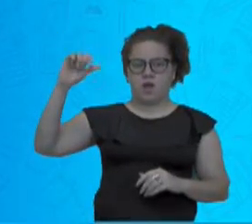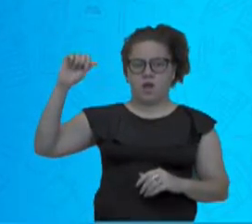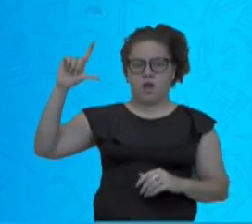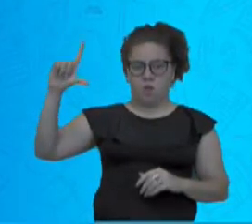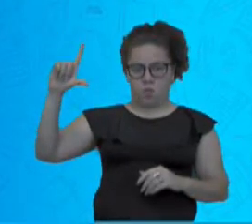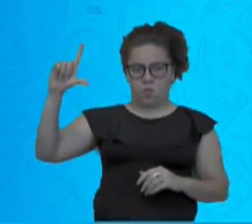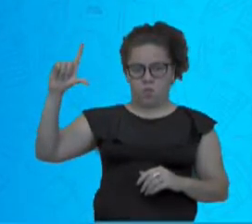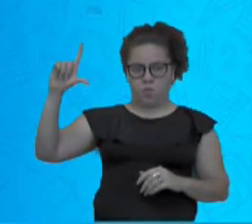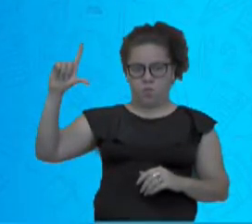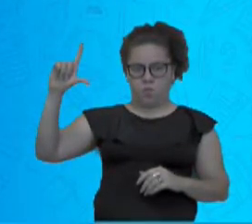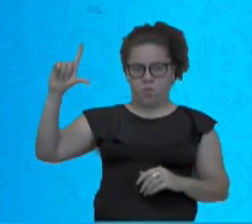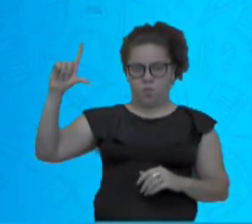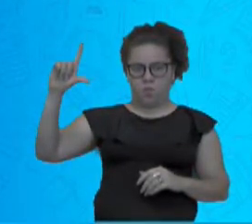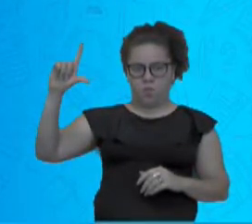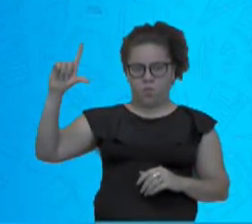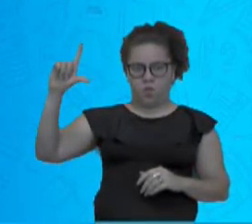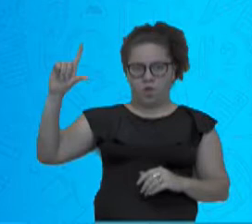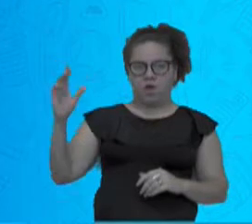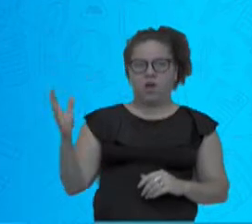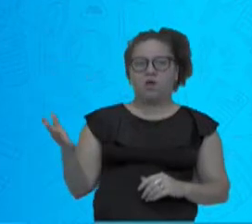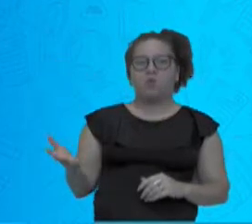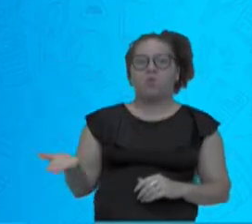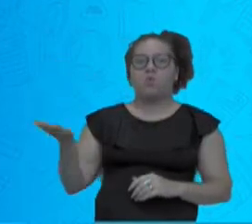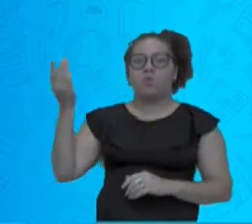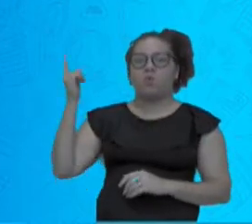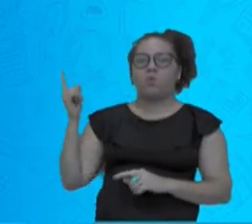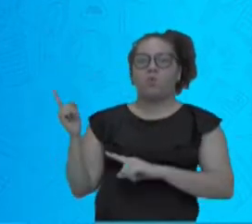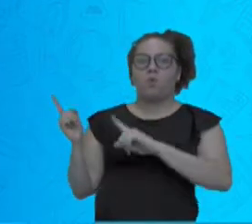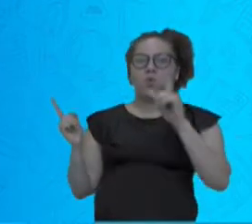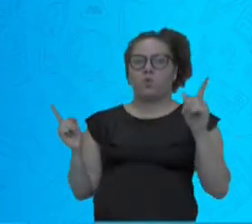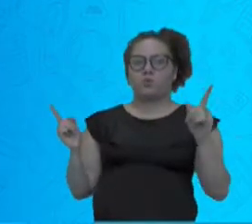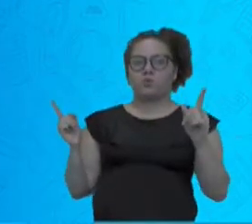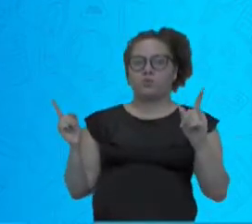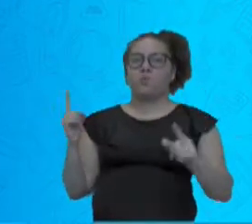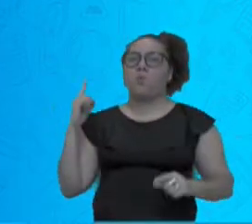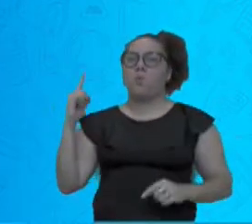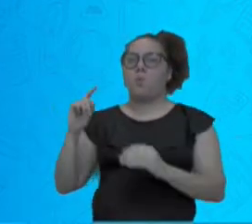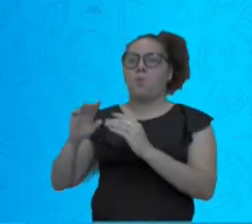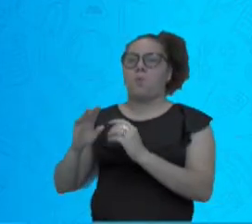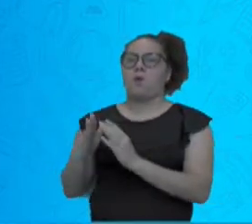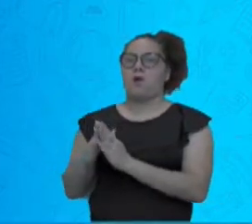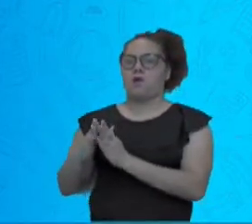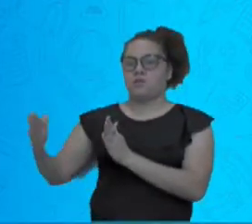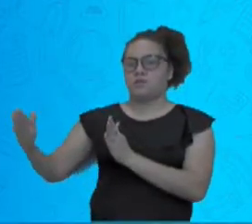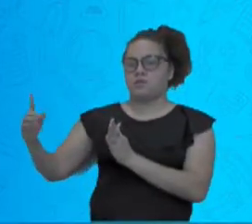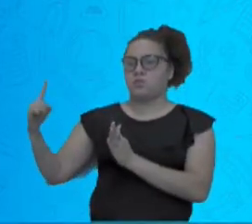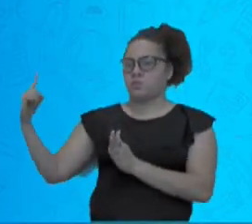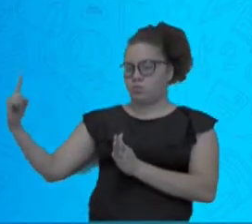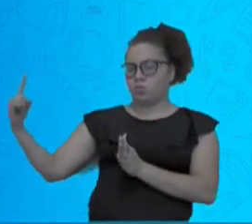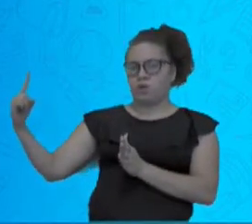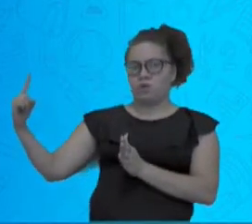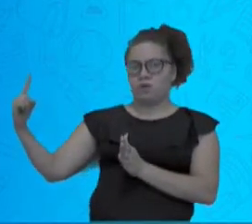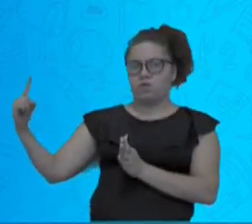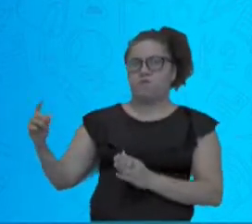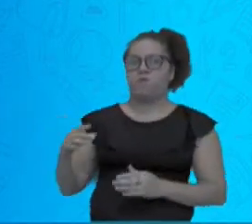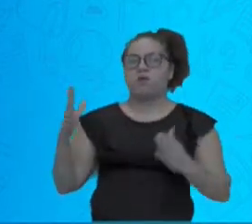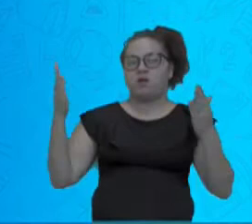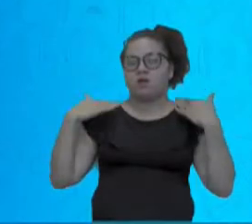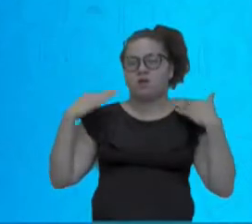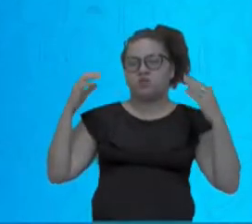Aqui, no clima equatorial, nós temos uma estação. Quente e chuvoso, verão.